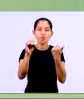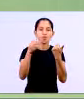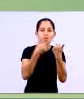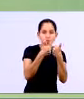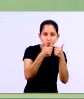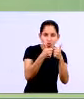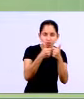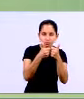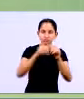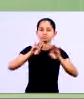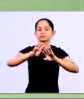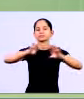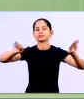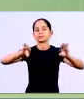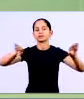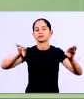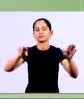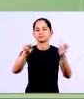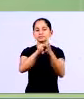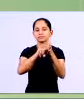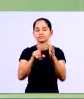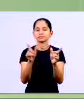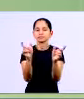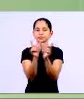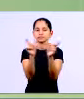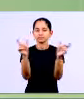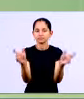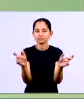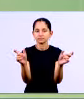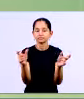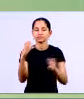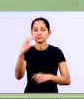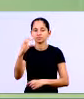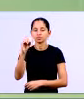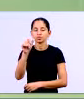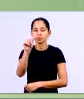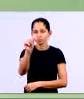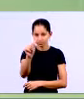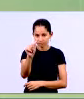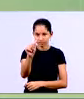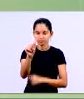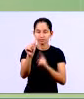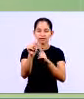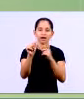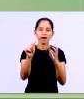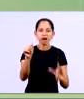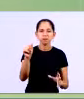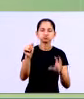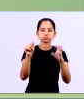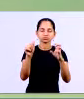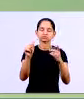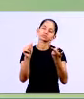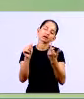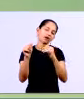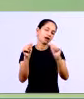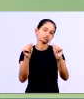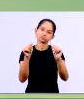com O, separadas por hífen. Contra terminou com A, atacar terminou com A,